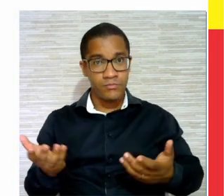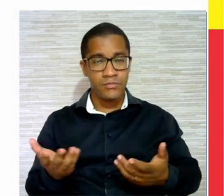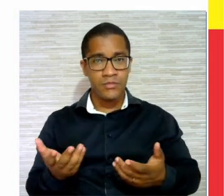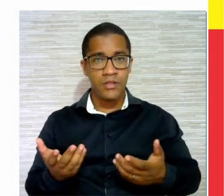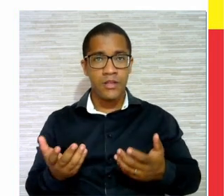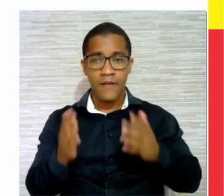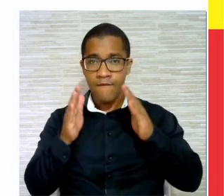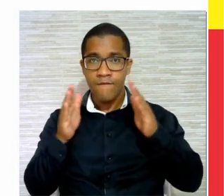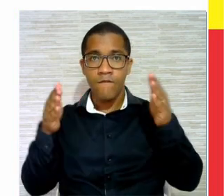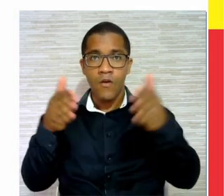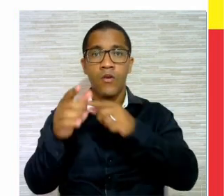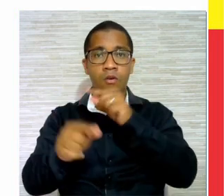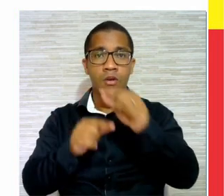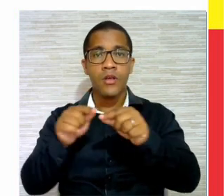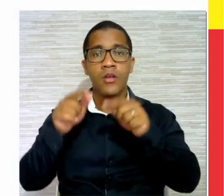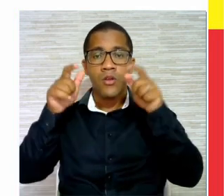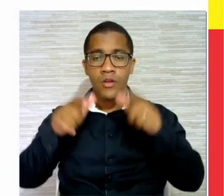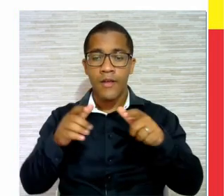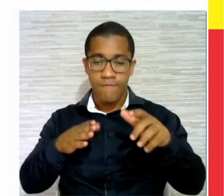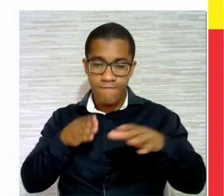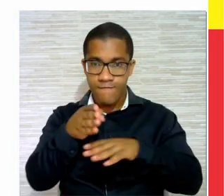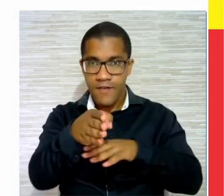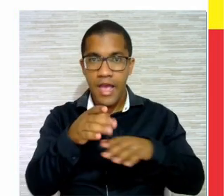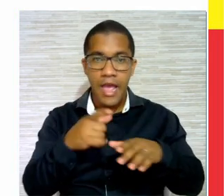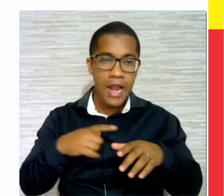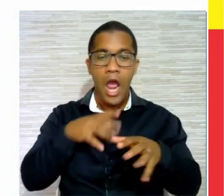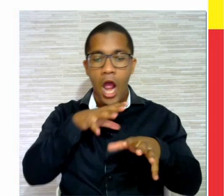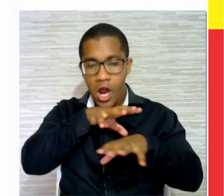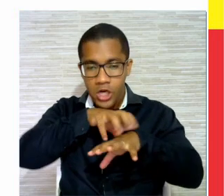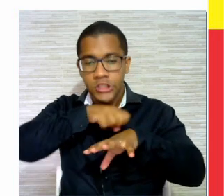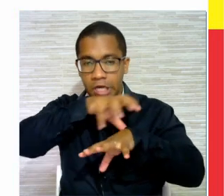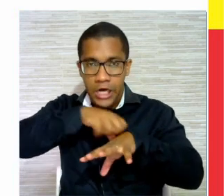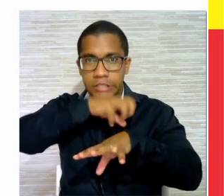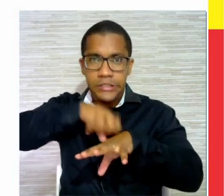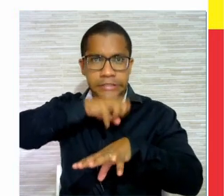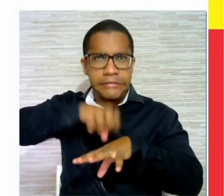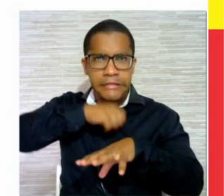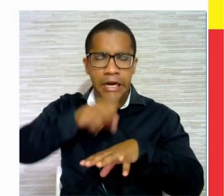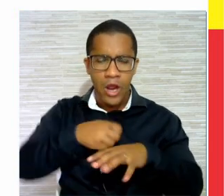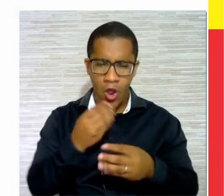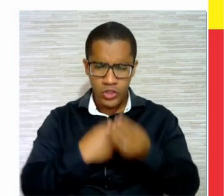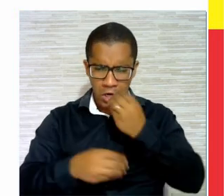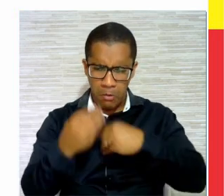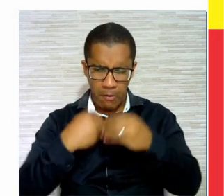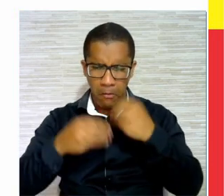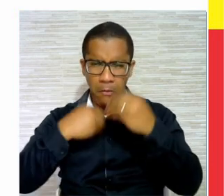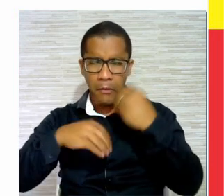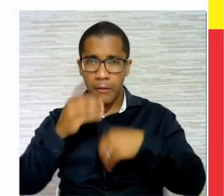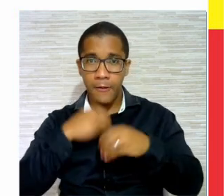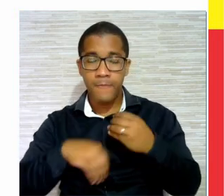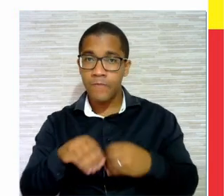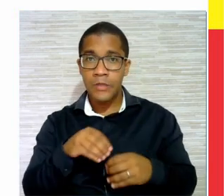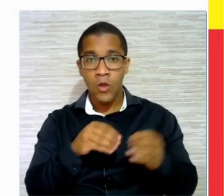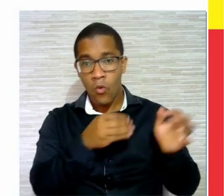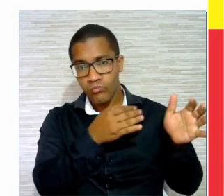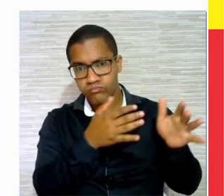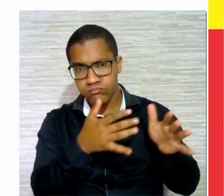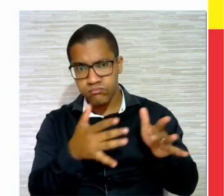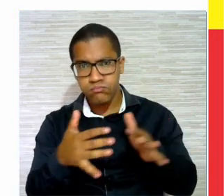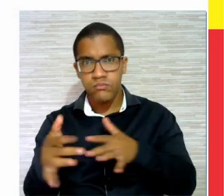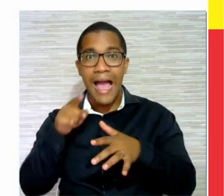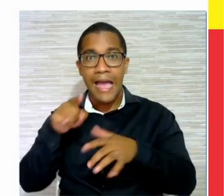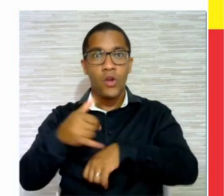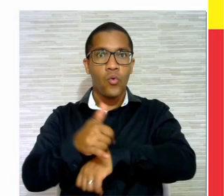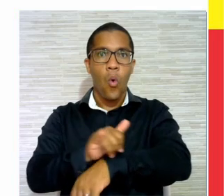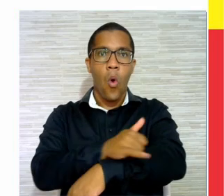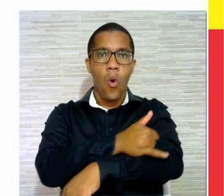ser direcionado para esses ambientes para comer, tá, intensivamente, e essa alimentação constante do gado vai fazer